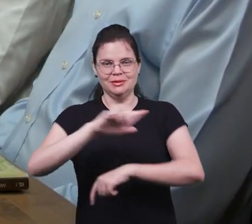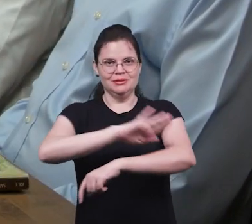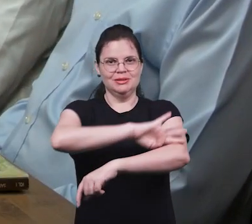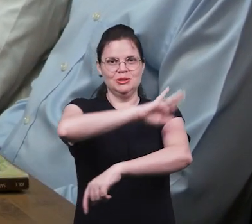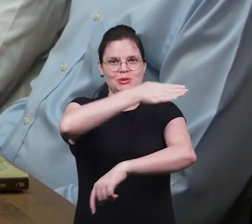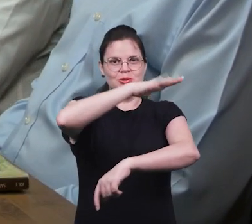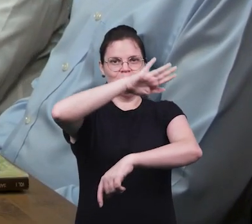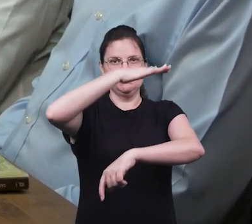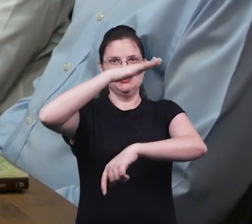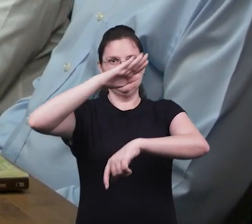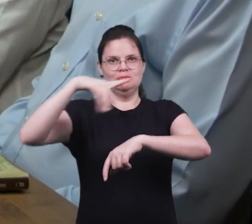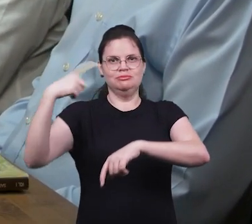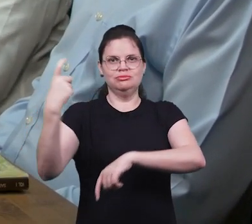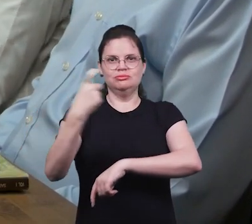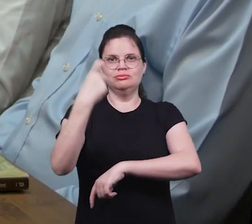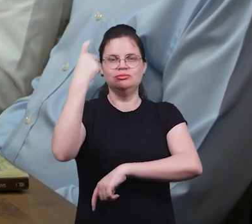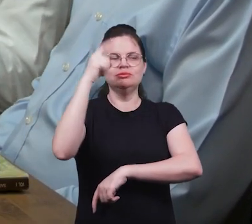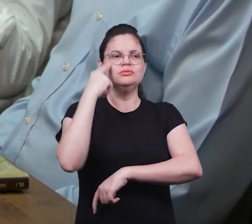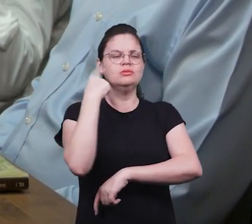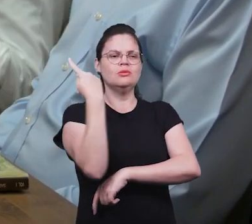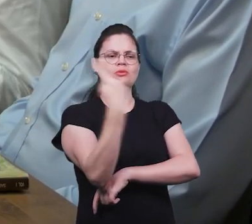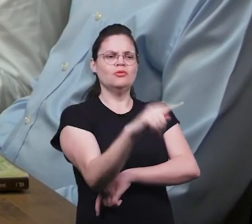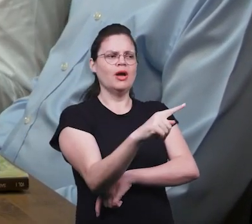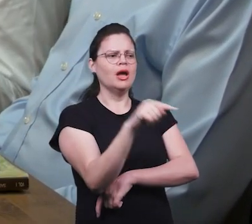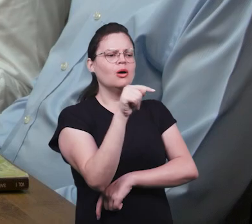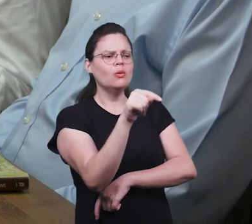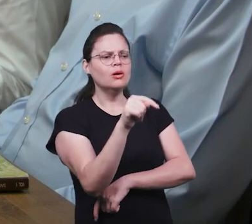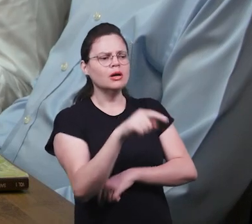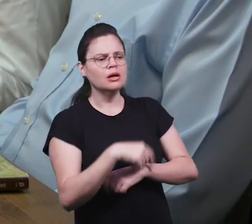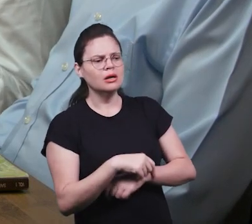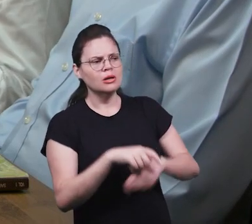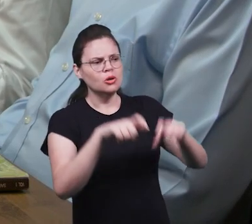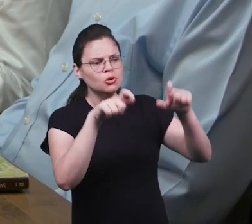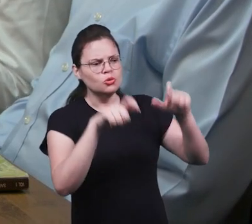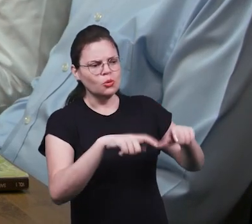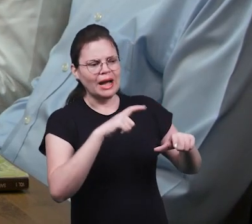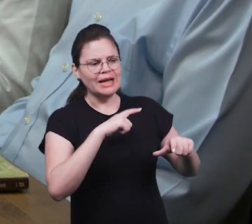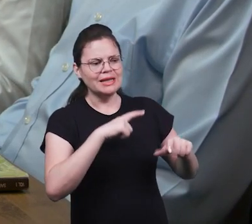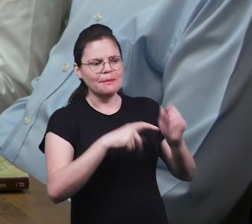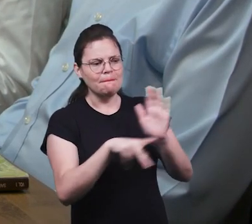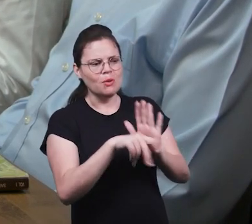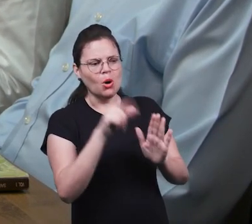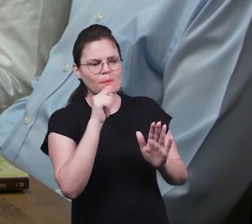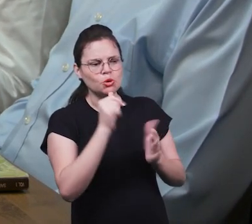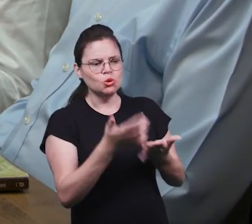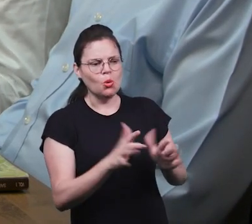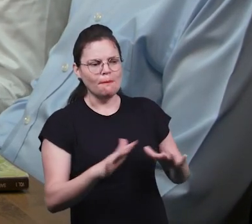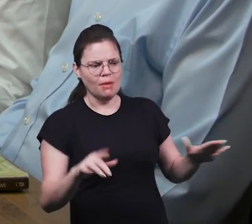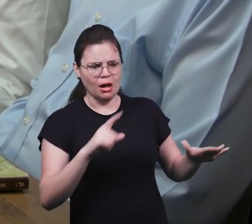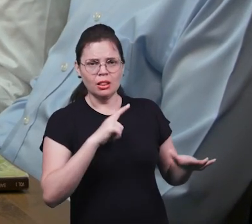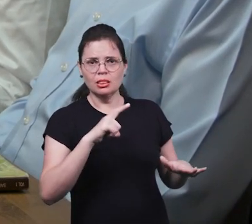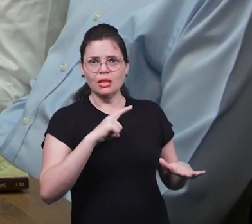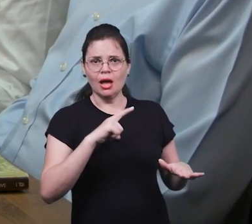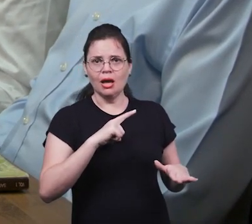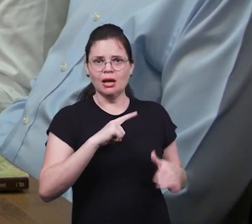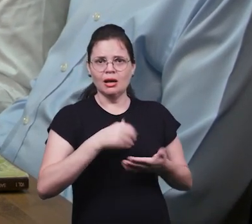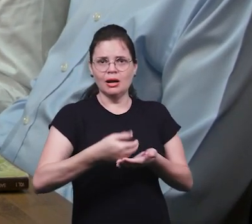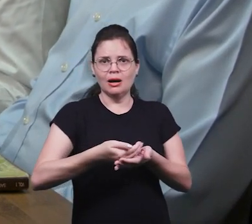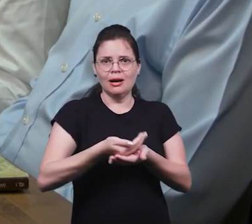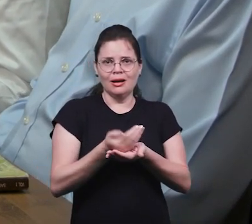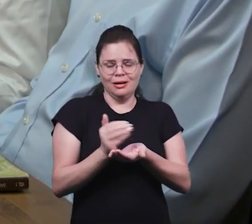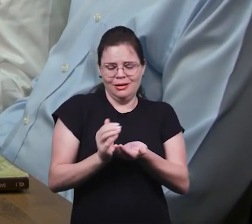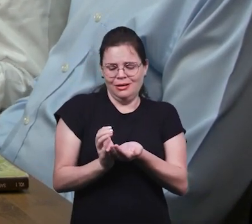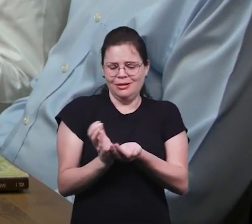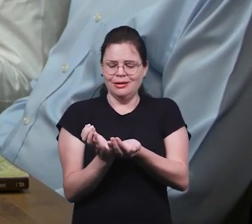coisas do mar, conchas que são marítimas e estão lá no alto dos Andes. Mas isso não é o nosso foco, né? As pessoas